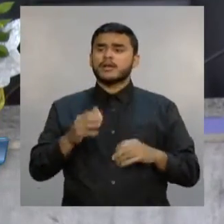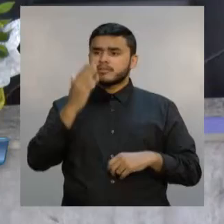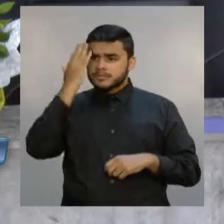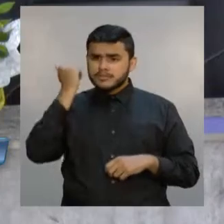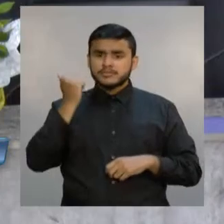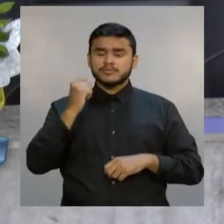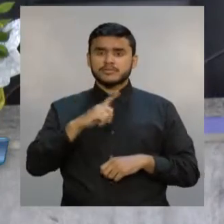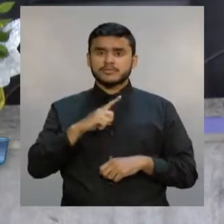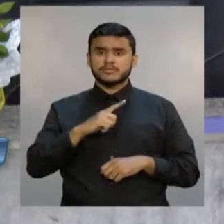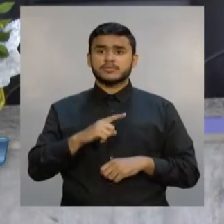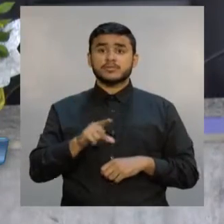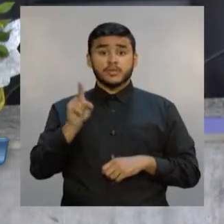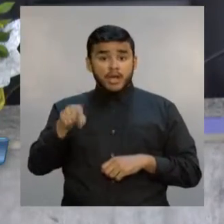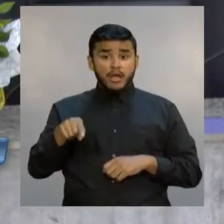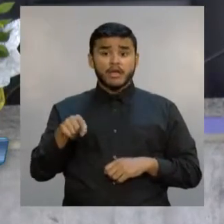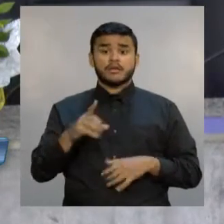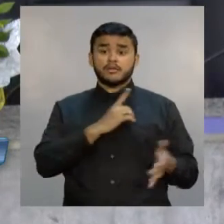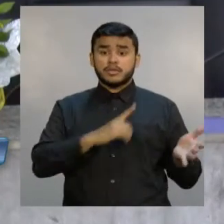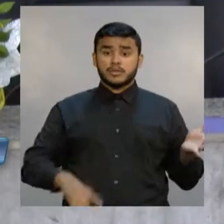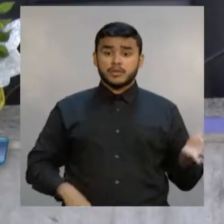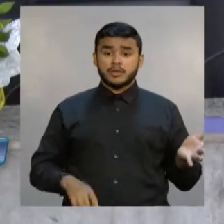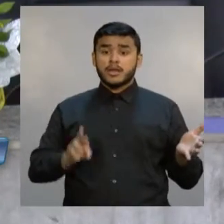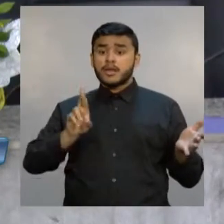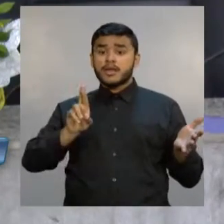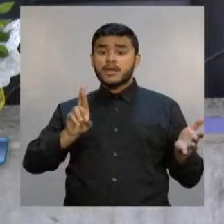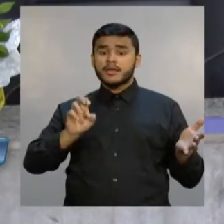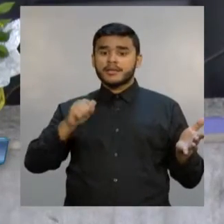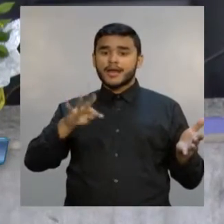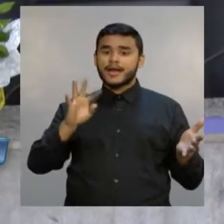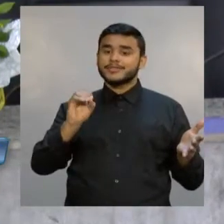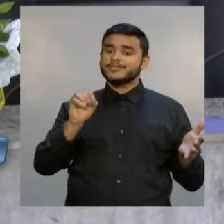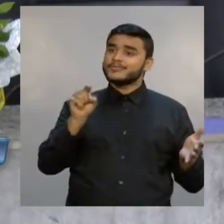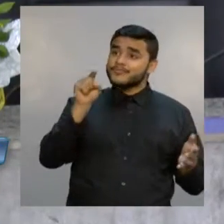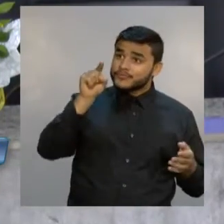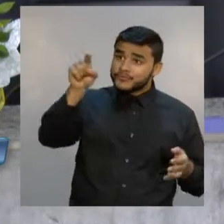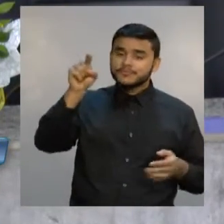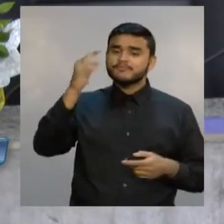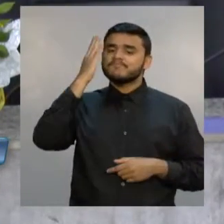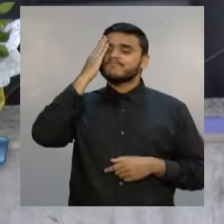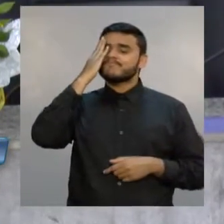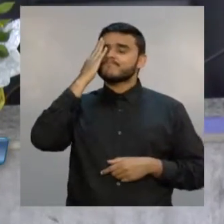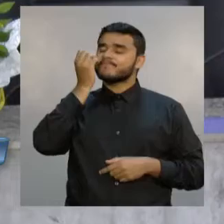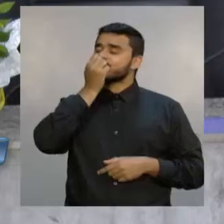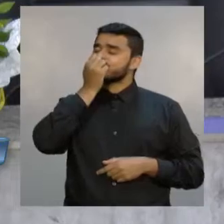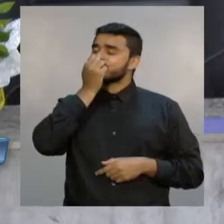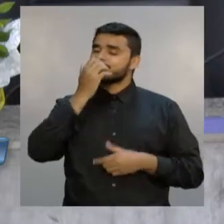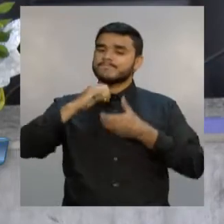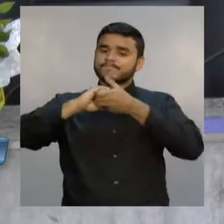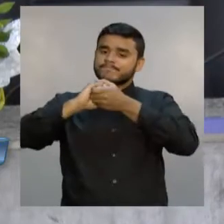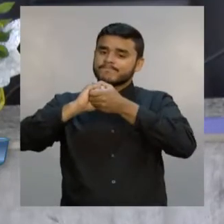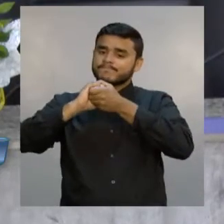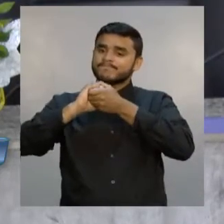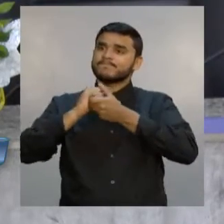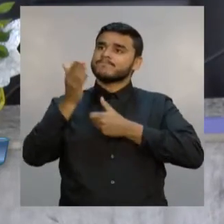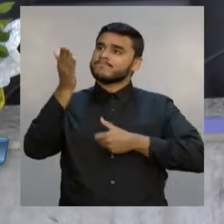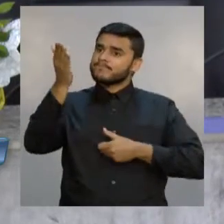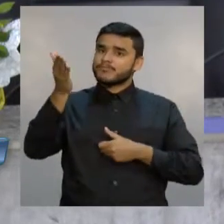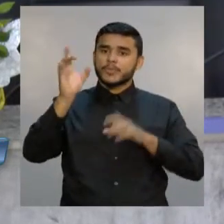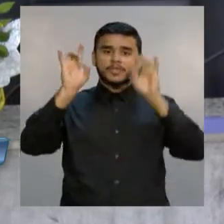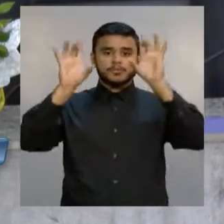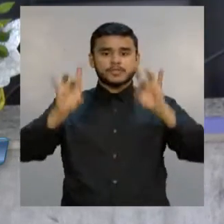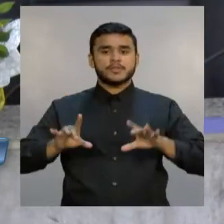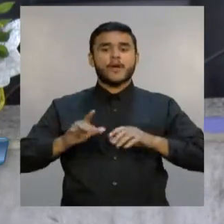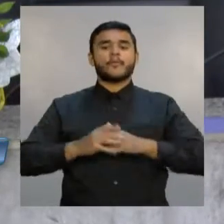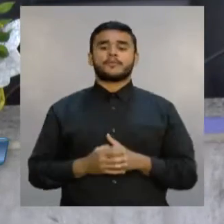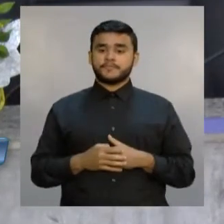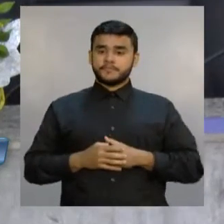do deputado Renato Rosendo, essas mulheres desse parlamento se sentem, sim, muito bem acolhidas e muito bem representadas. Muito